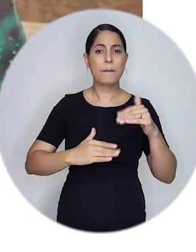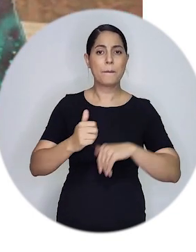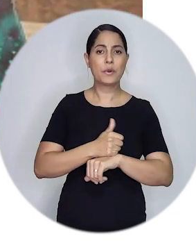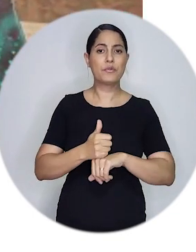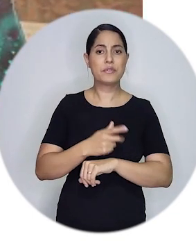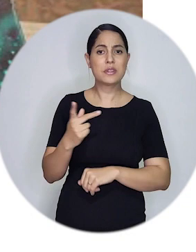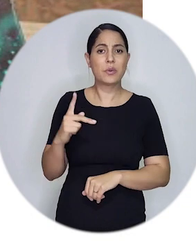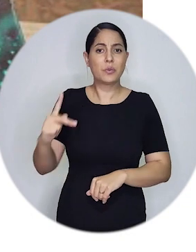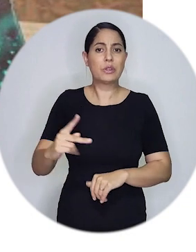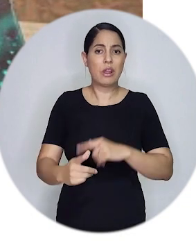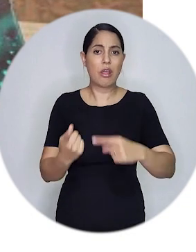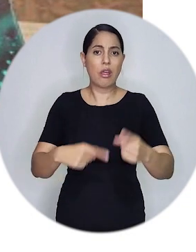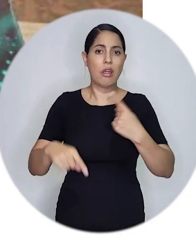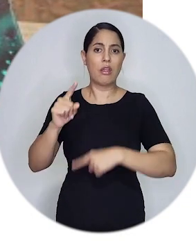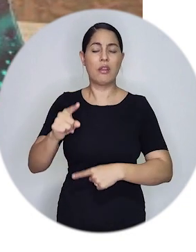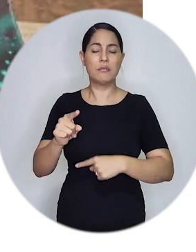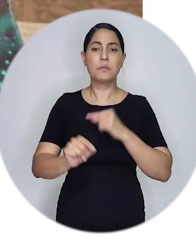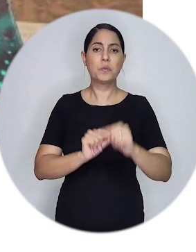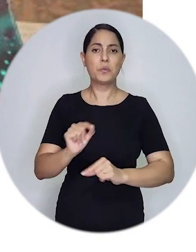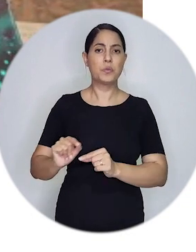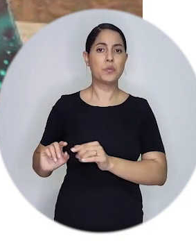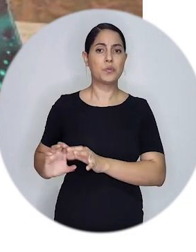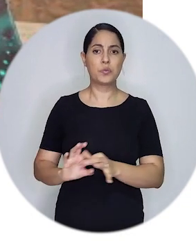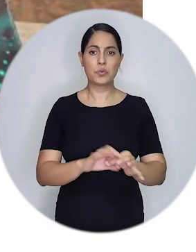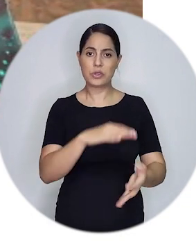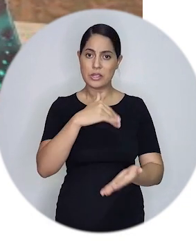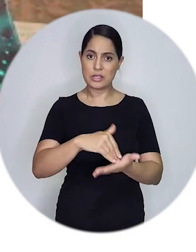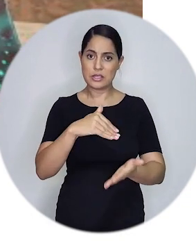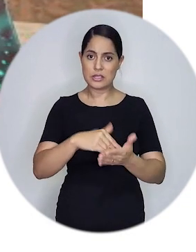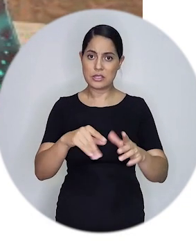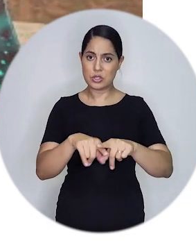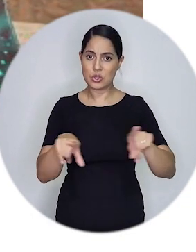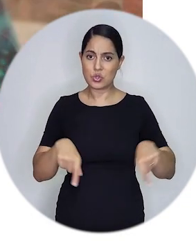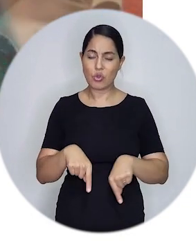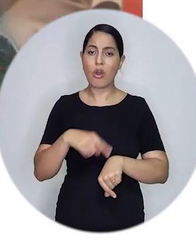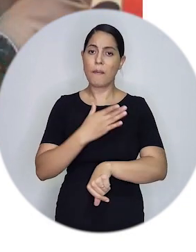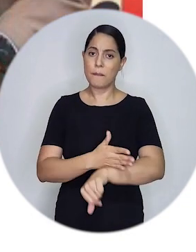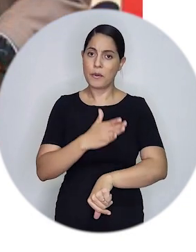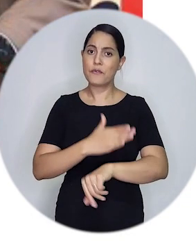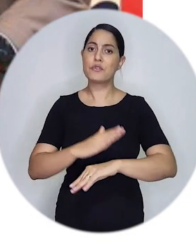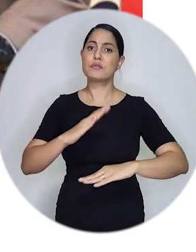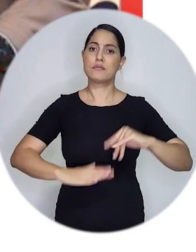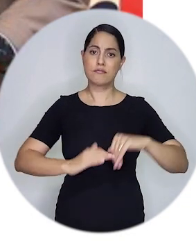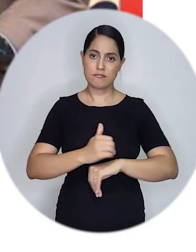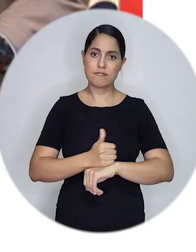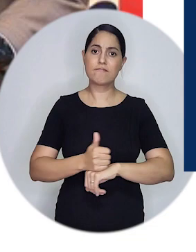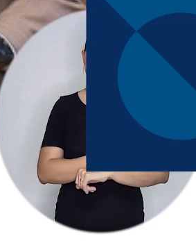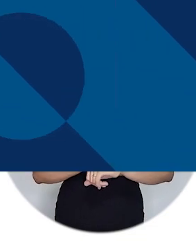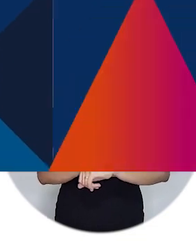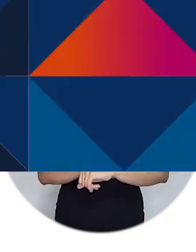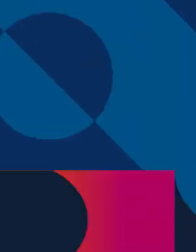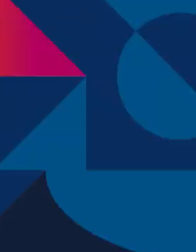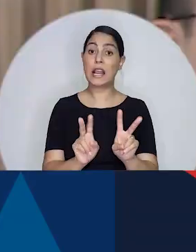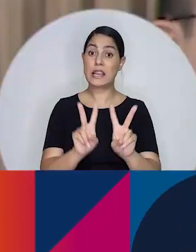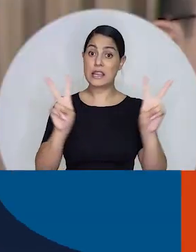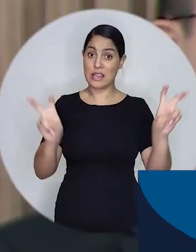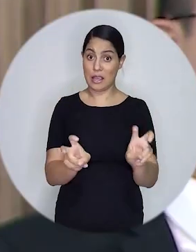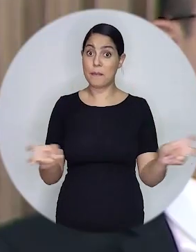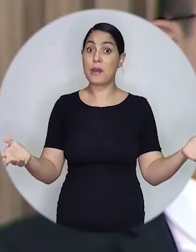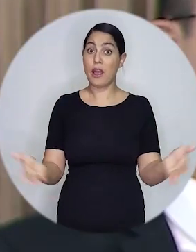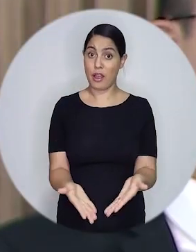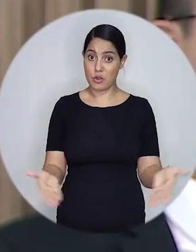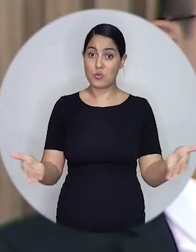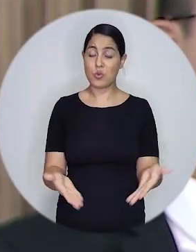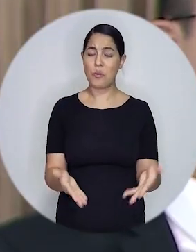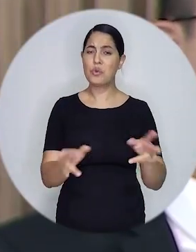advogados, que precisam alavancar sua carreira e trabalhar a profissionalização dos seus escritórios. Então, o livro